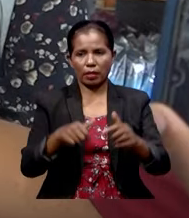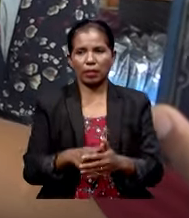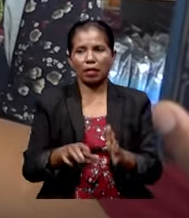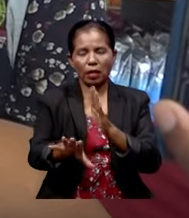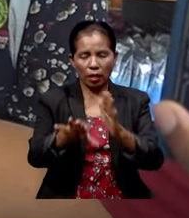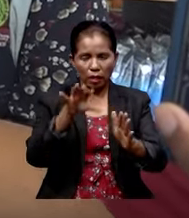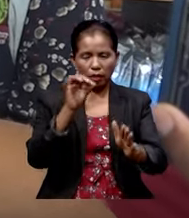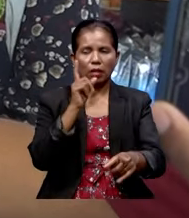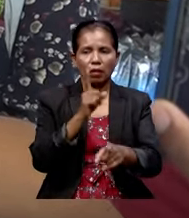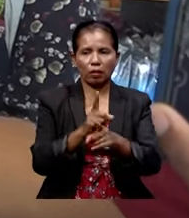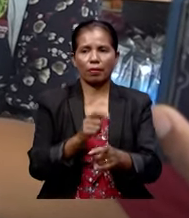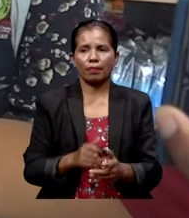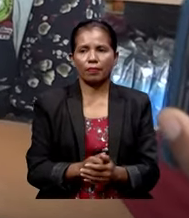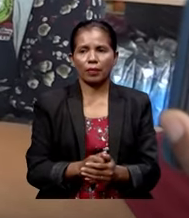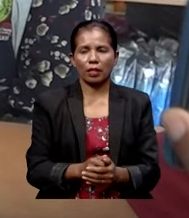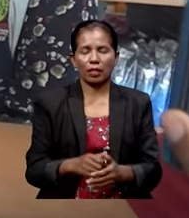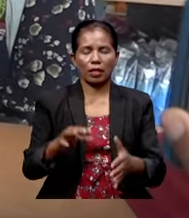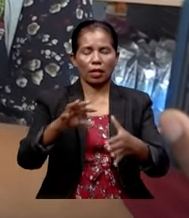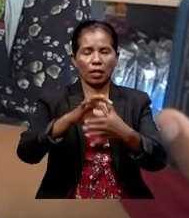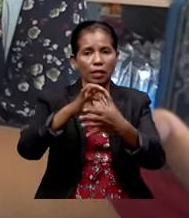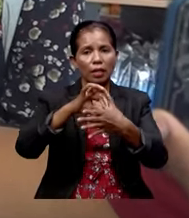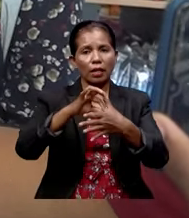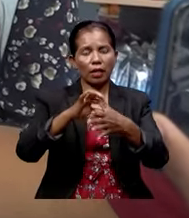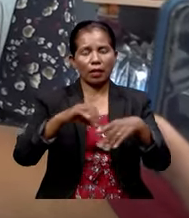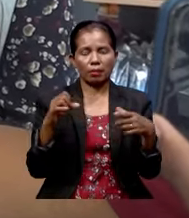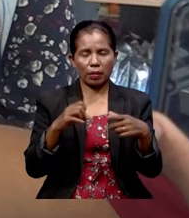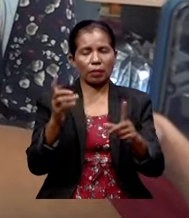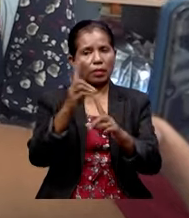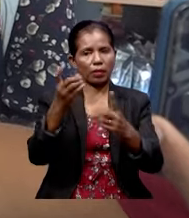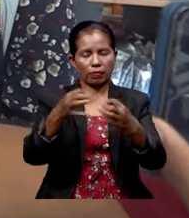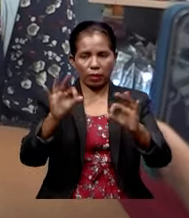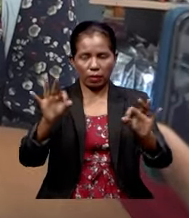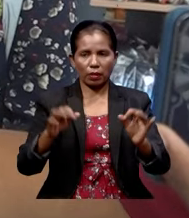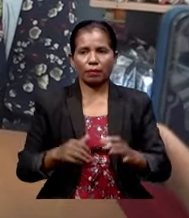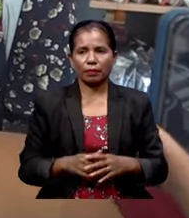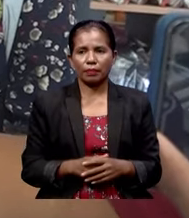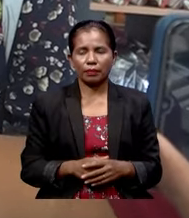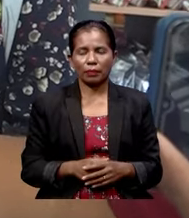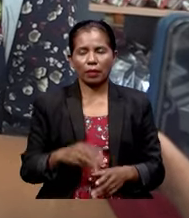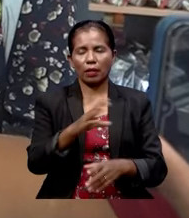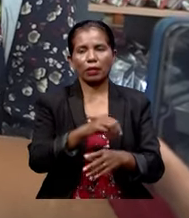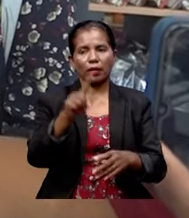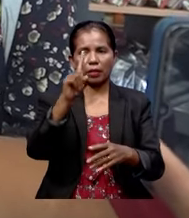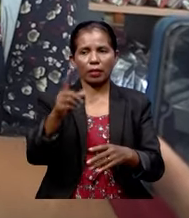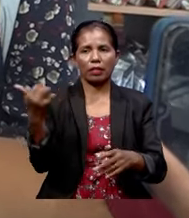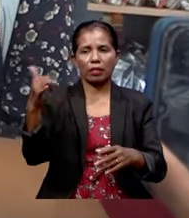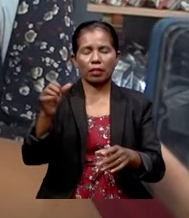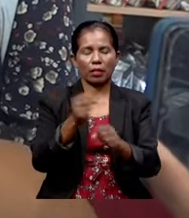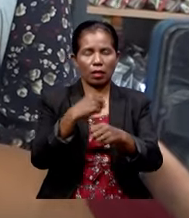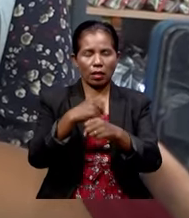duni katak iha na mano be maka expira e ida ta mak ser